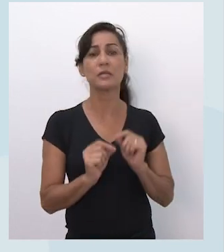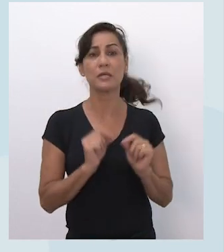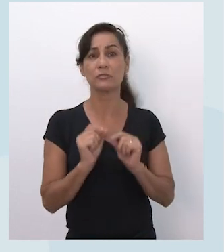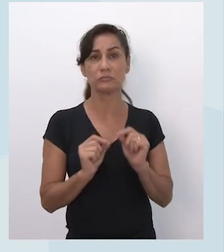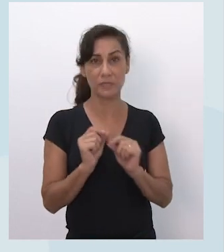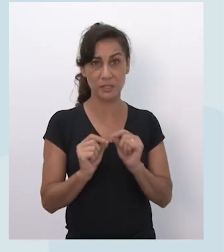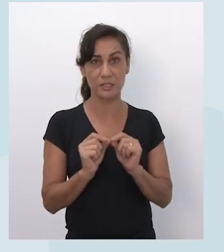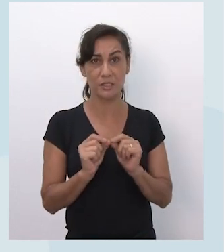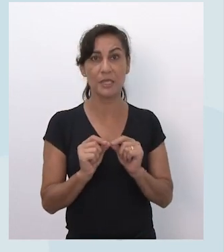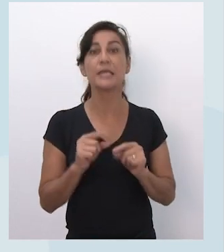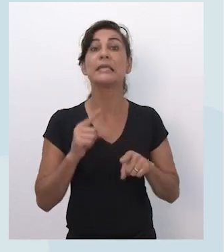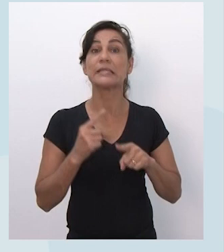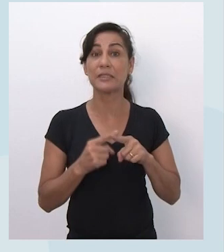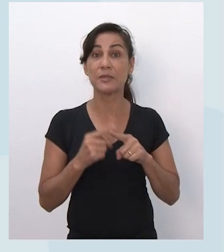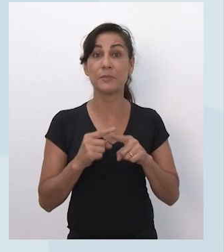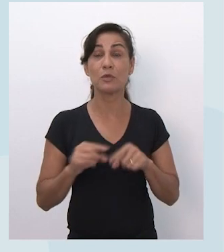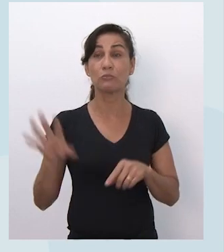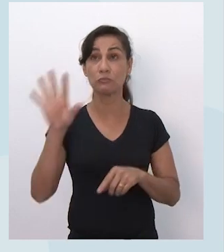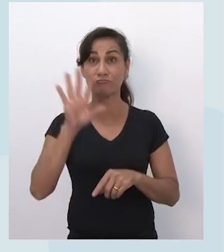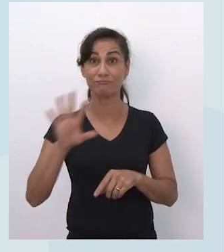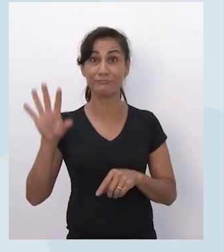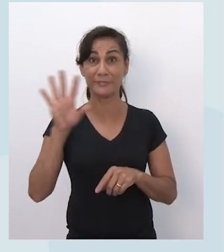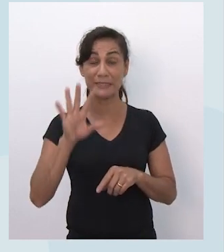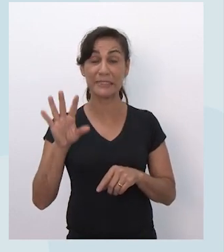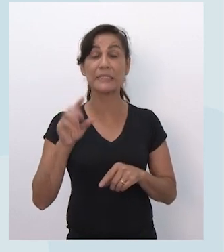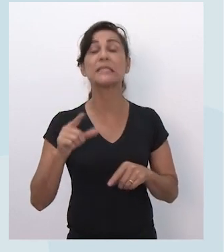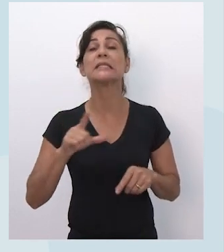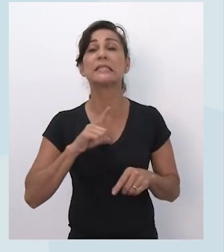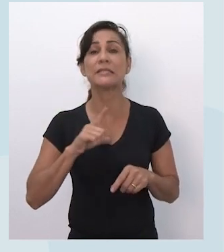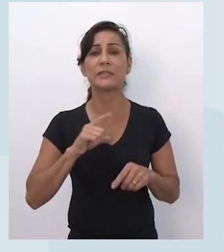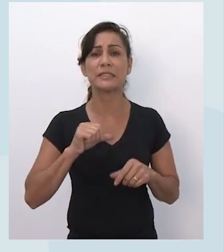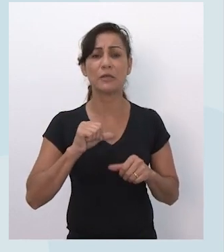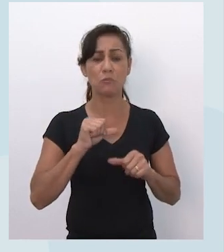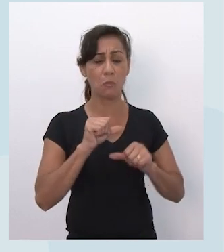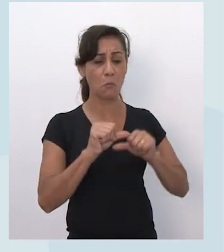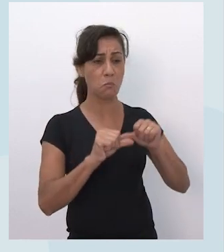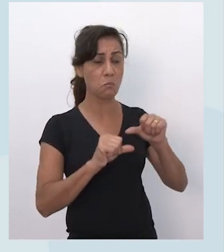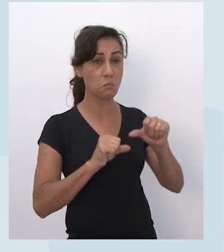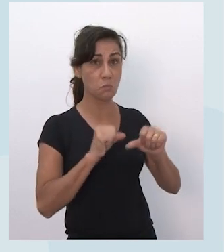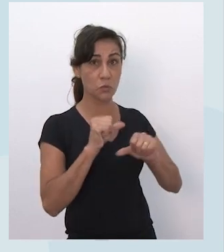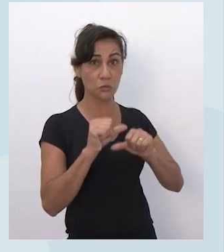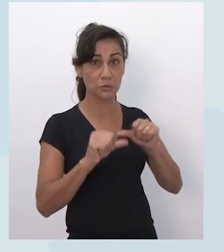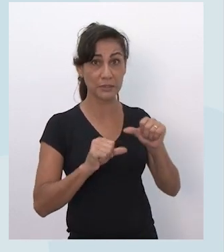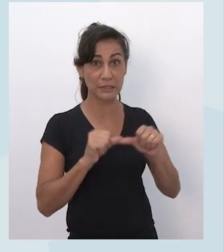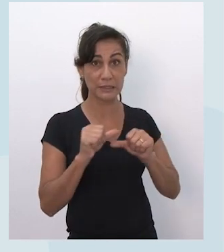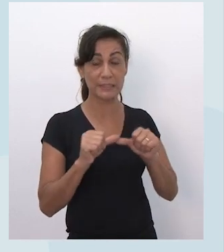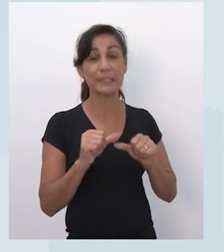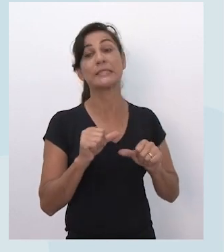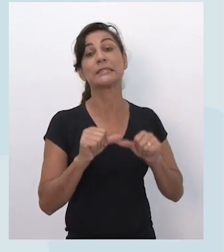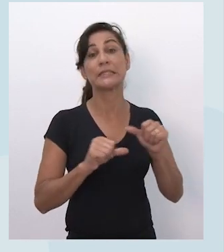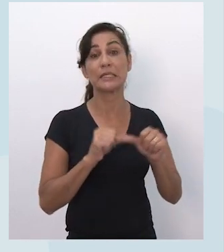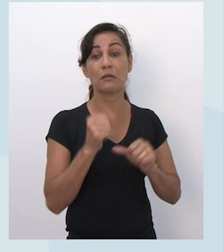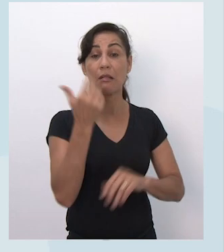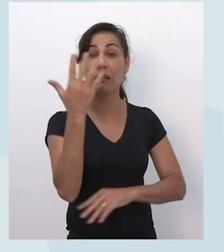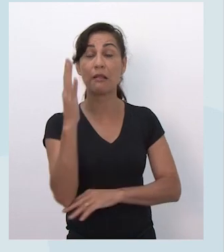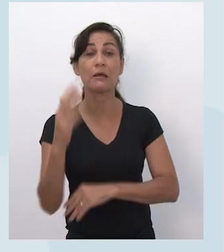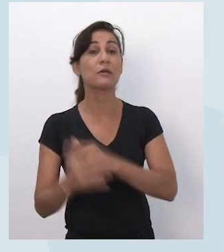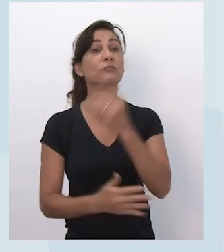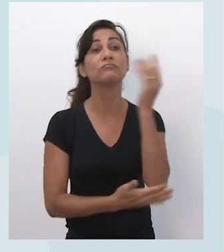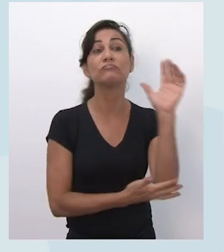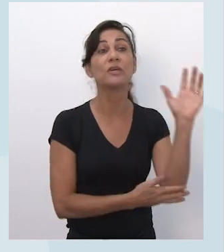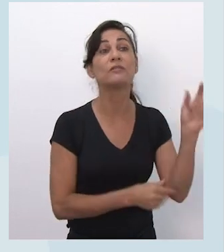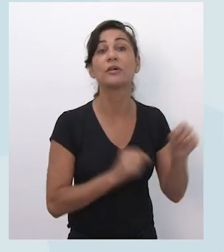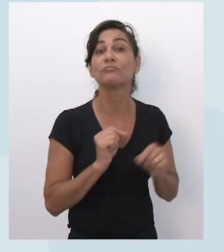ocorrer um microclima naquele local e vai ter uma alteração da flora, por exemplo. Da fauna, certo?